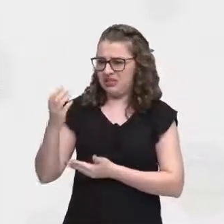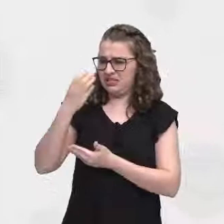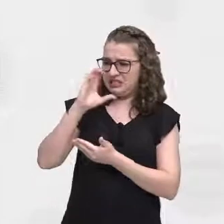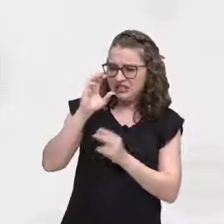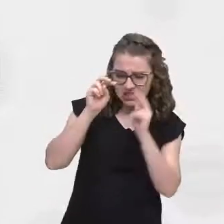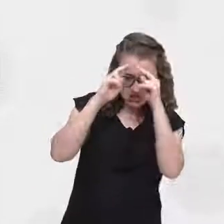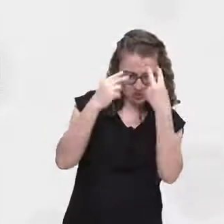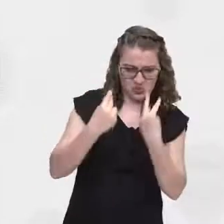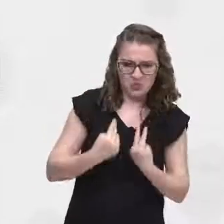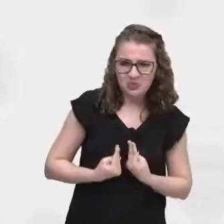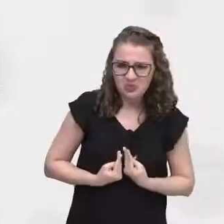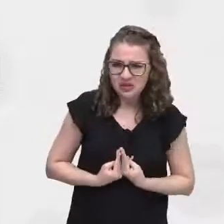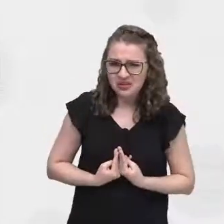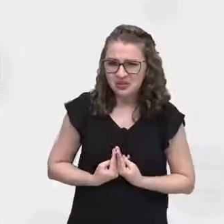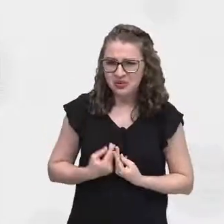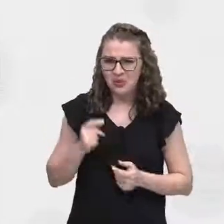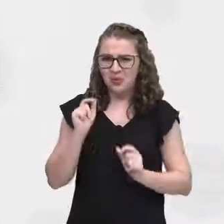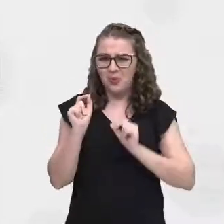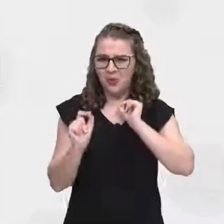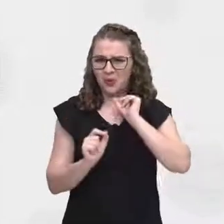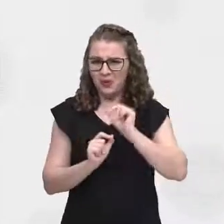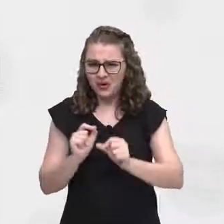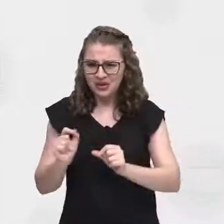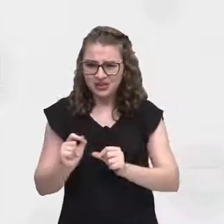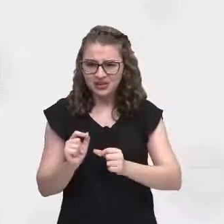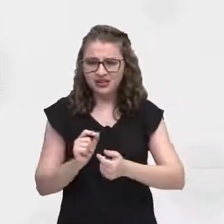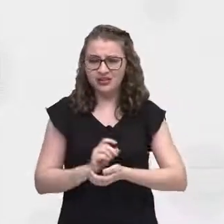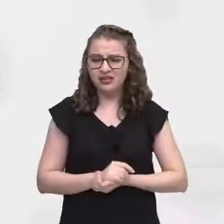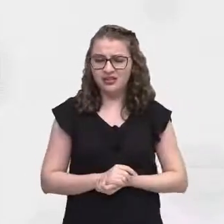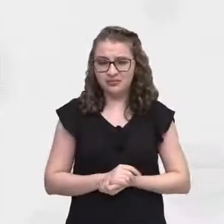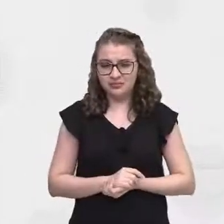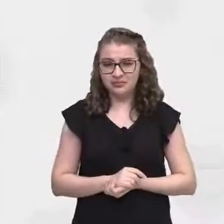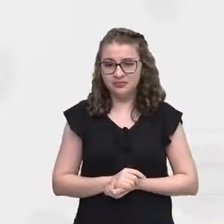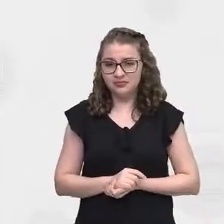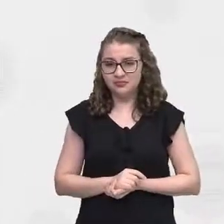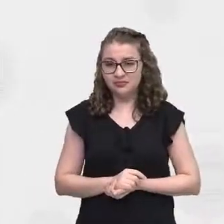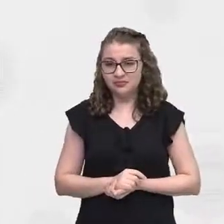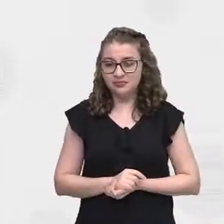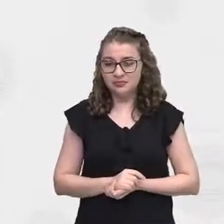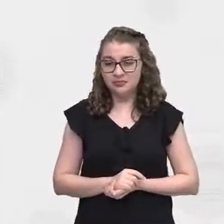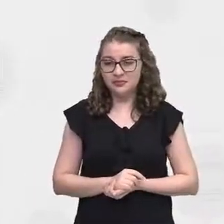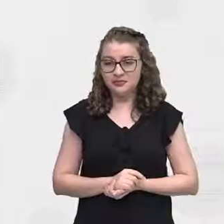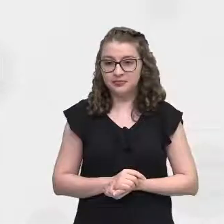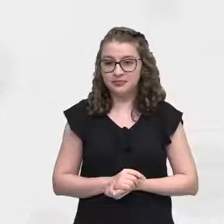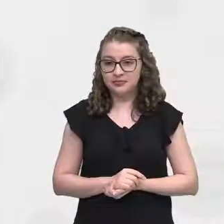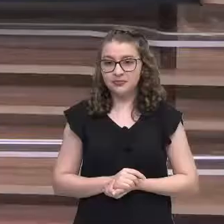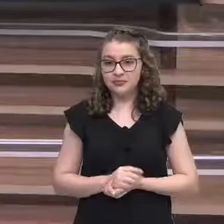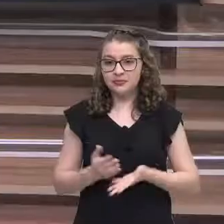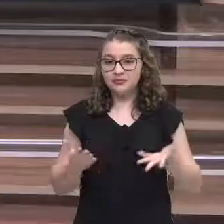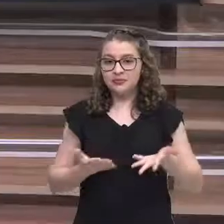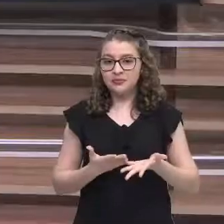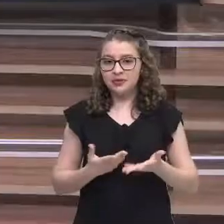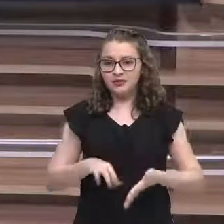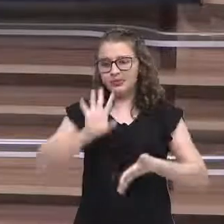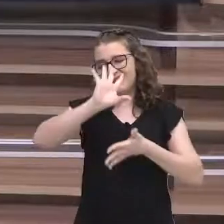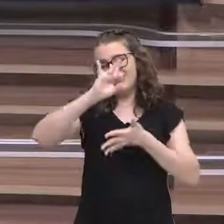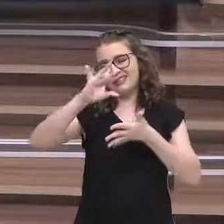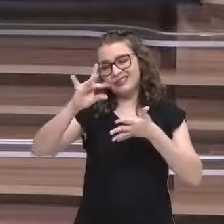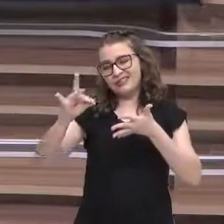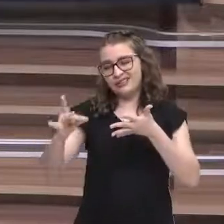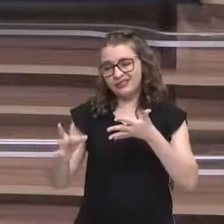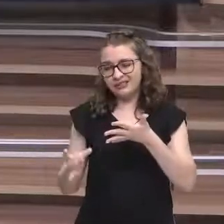ciências humanas? São três questões que estão embutidas aí no nosso título, né? Vamos então destrinchar isso aí,